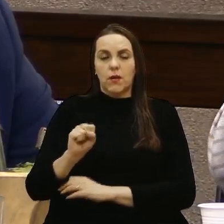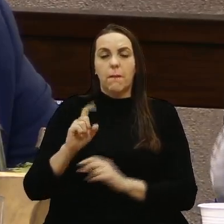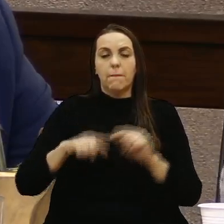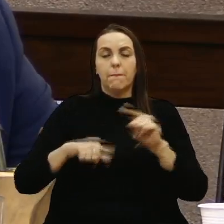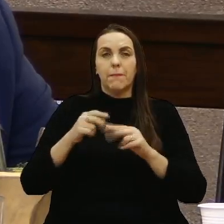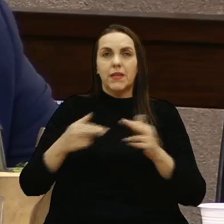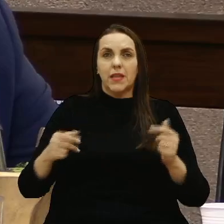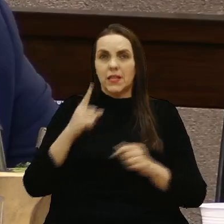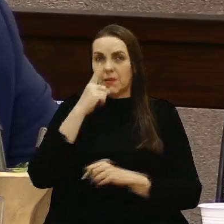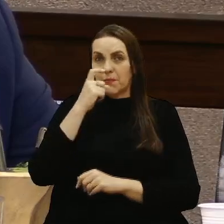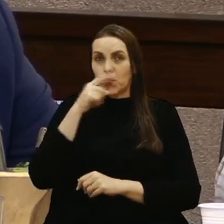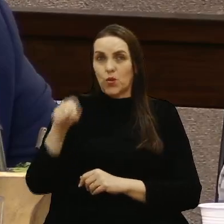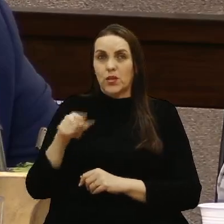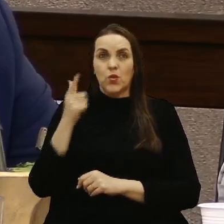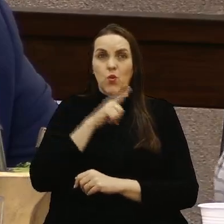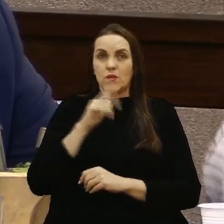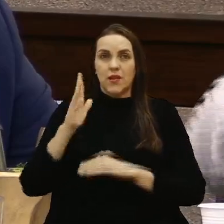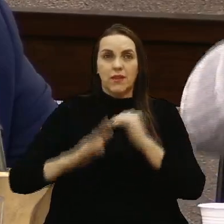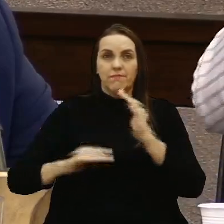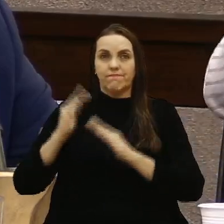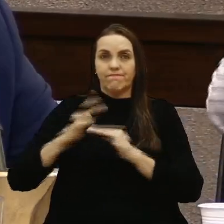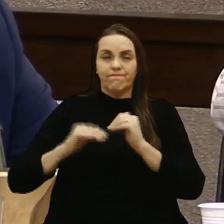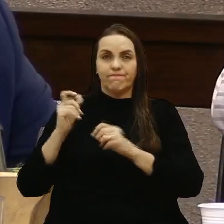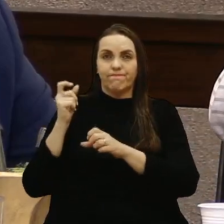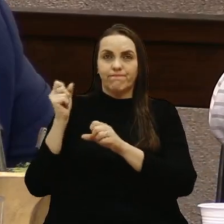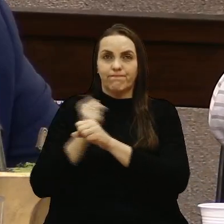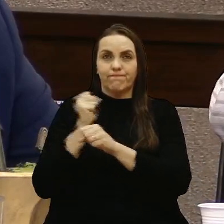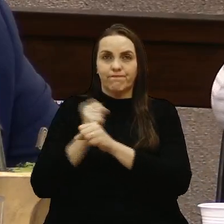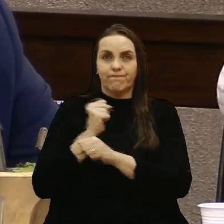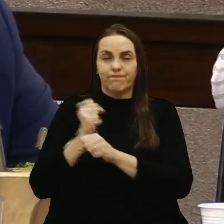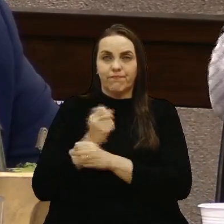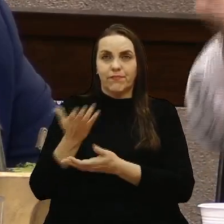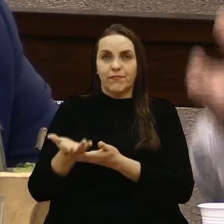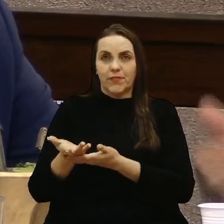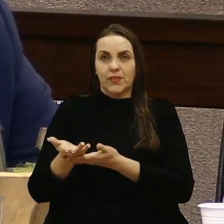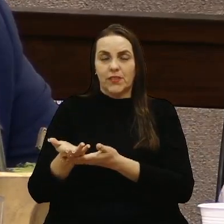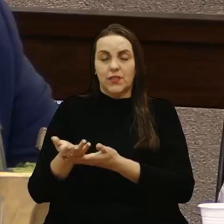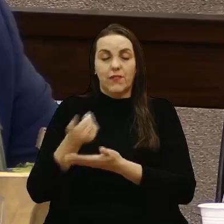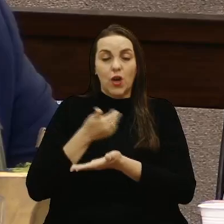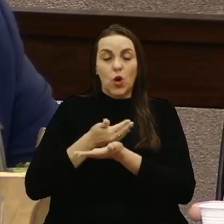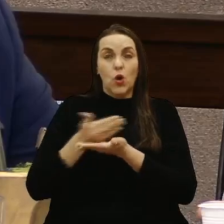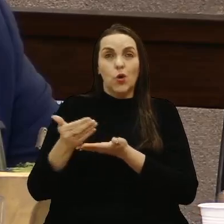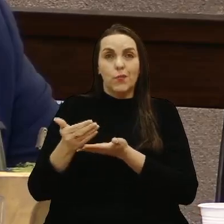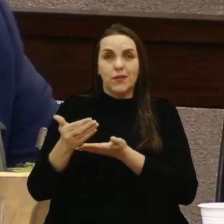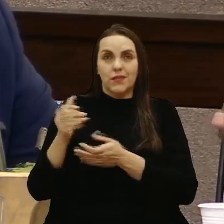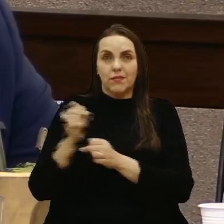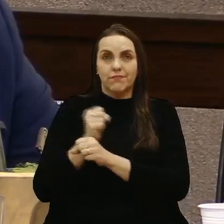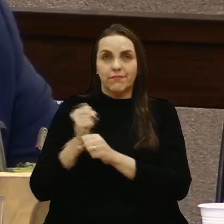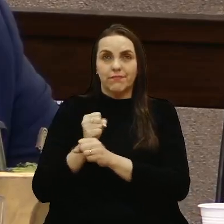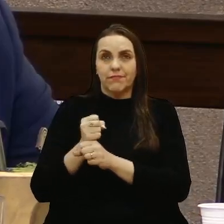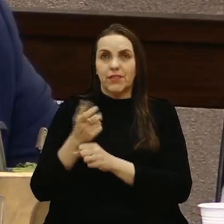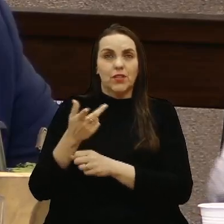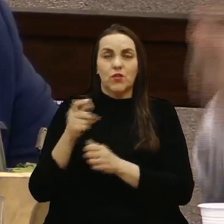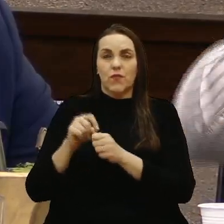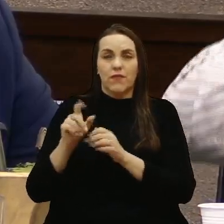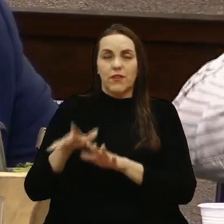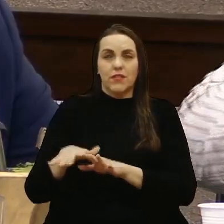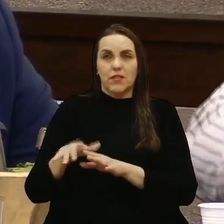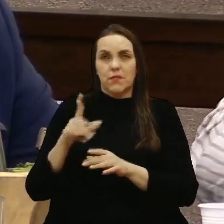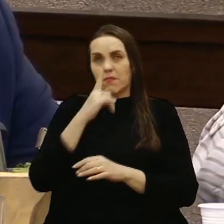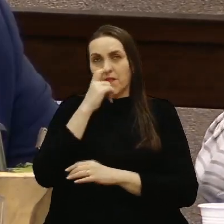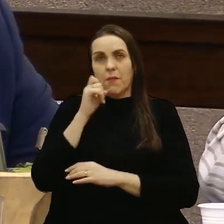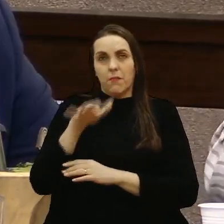e não consegue construir. Ou seja, quando ele for iniciar a construção, já não vai mais conseguir fazer o que ele queria fazer, porque vai estar tudo podre. E